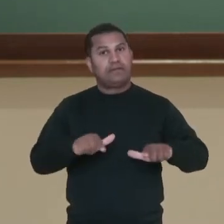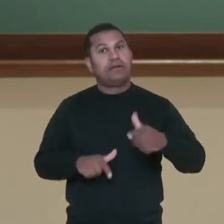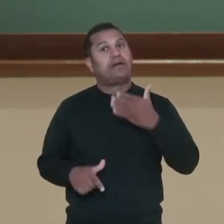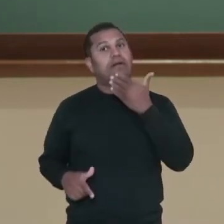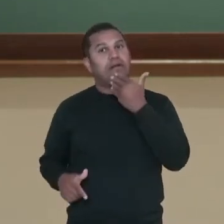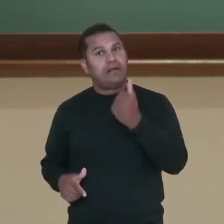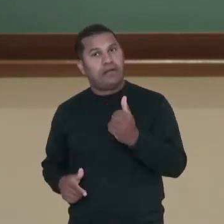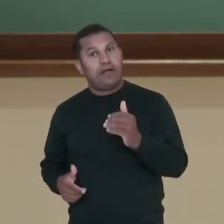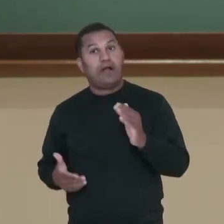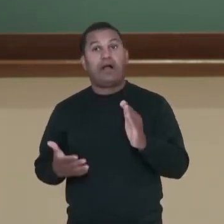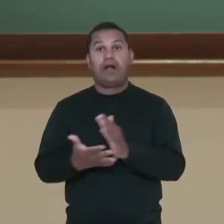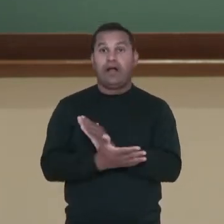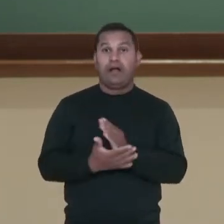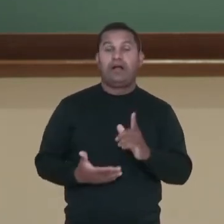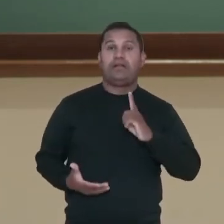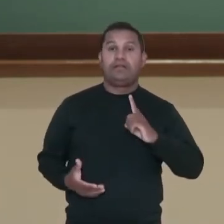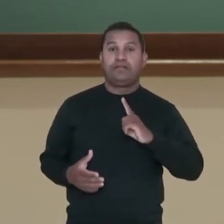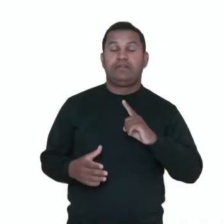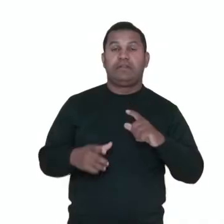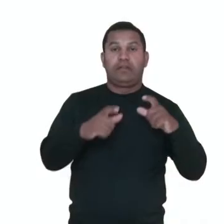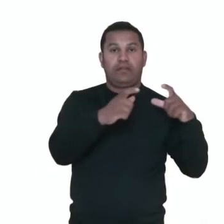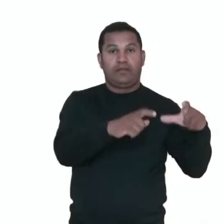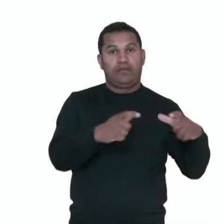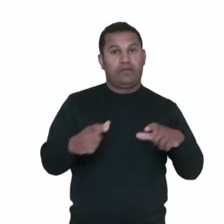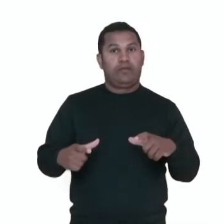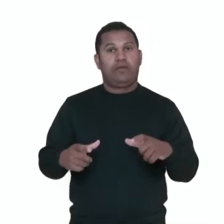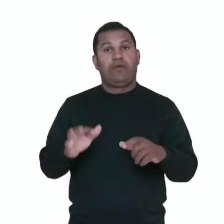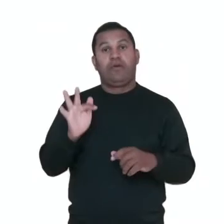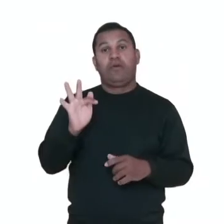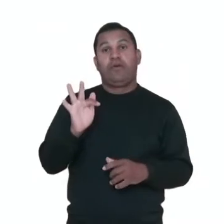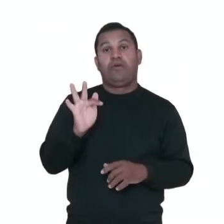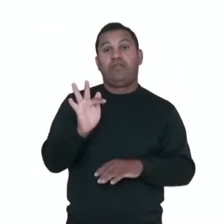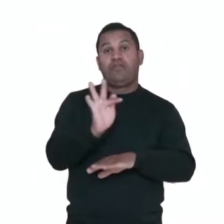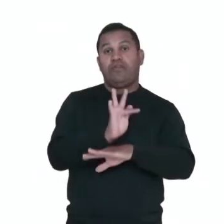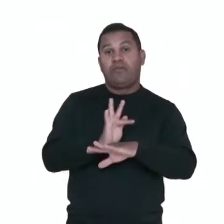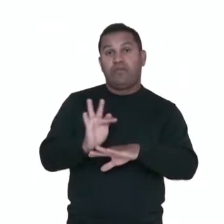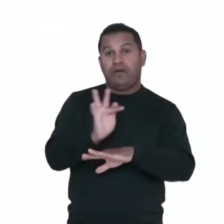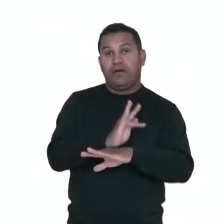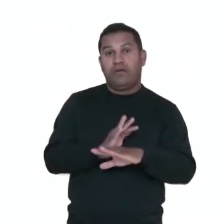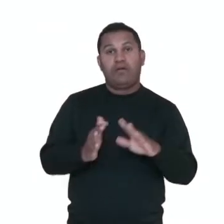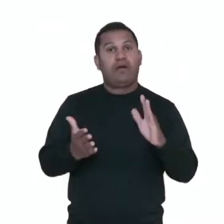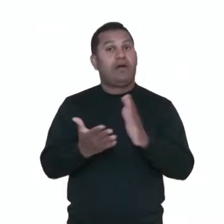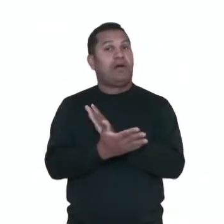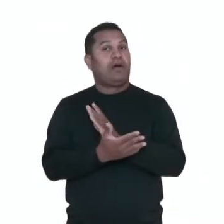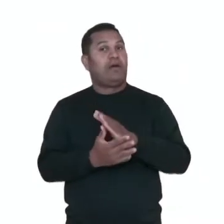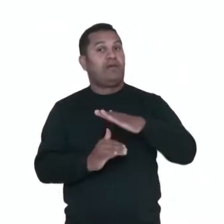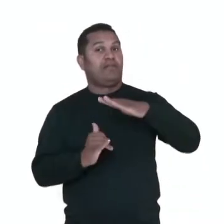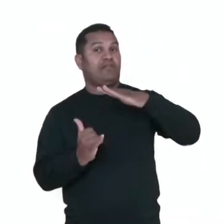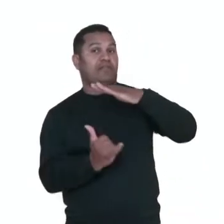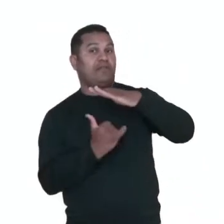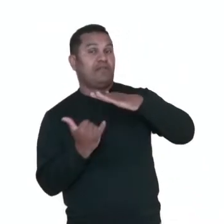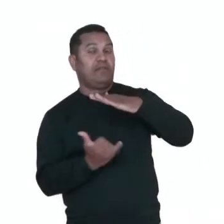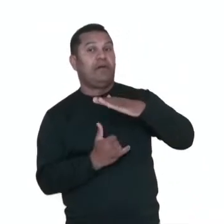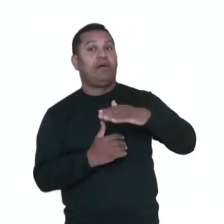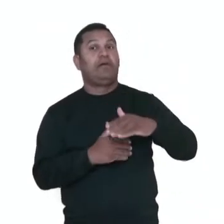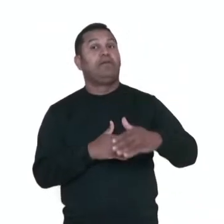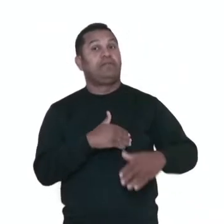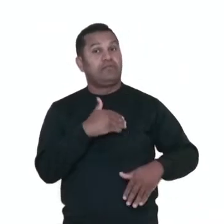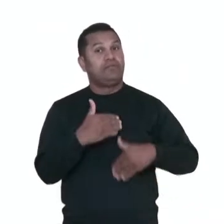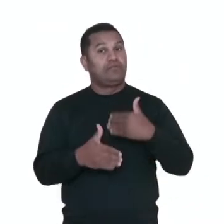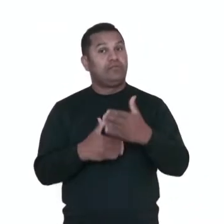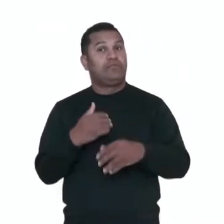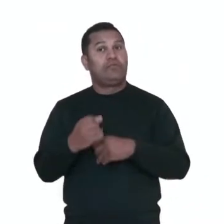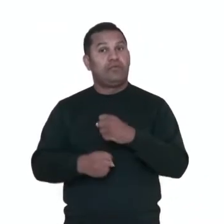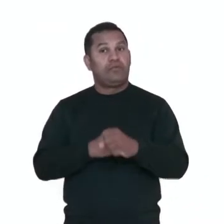outra no setor informal. Olha lá, o número de pessoas com carteira assinada, no modo geral, nos últimos anos vem caindo. E o número de